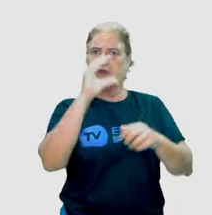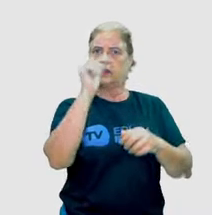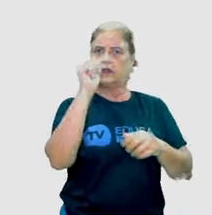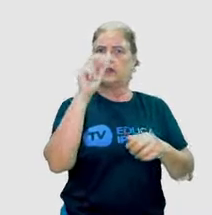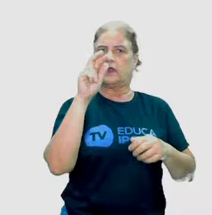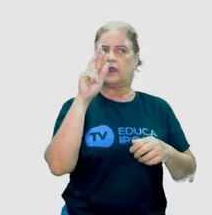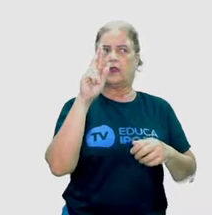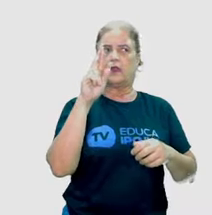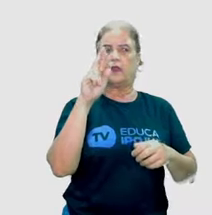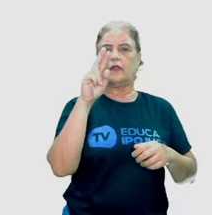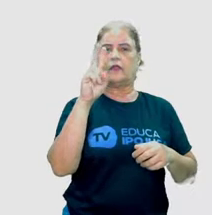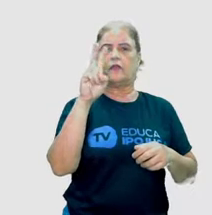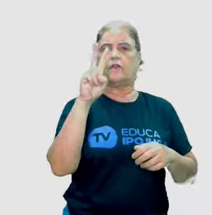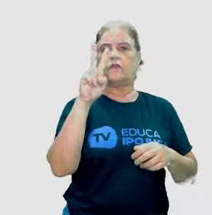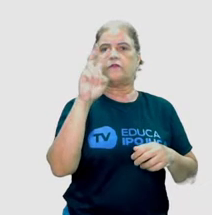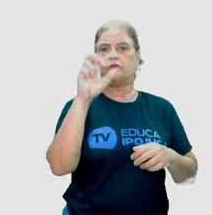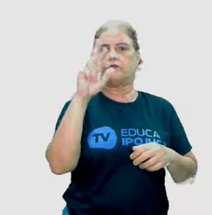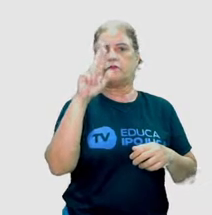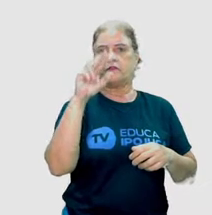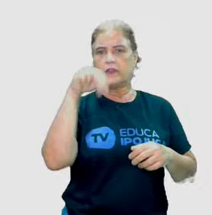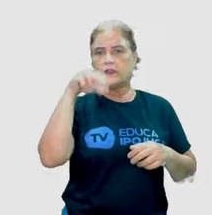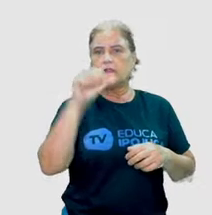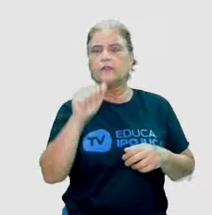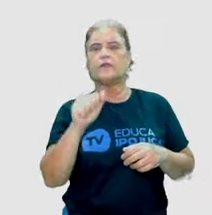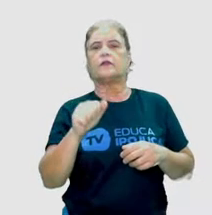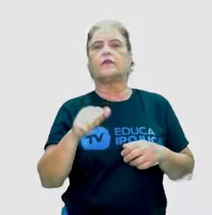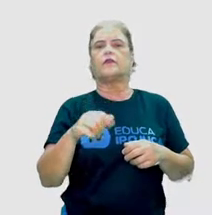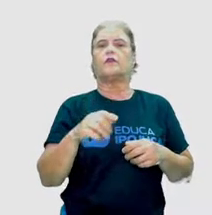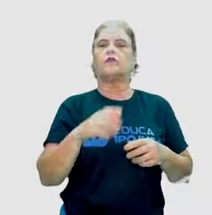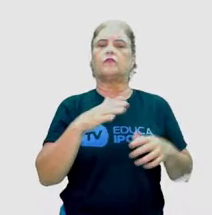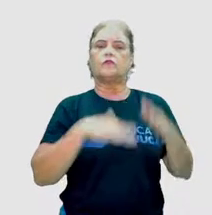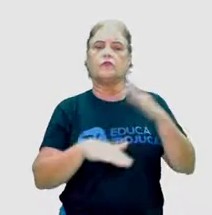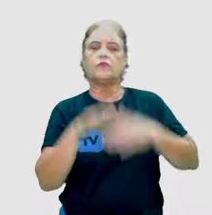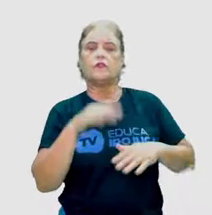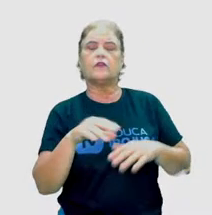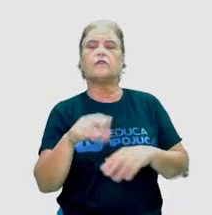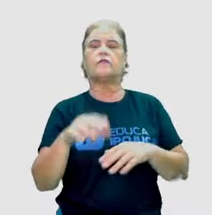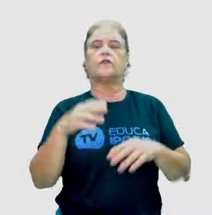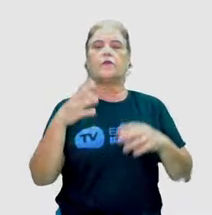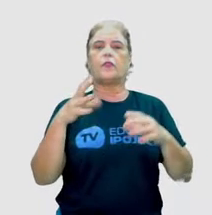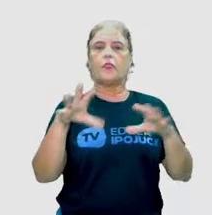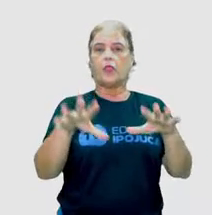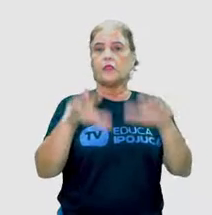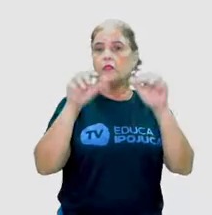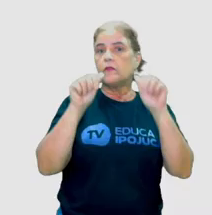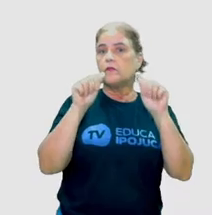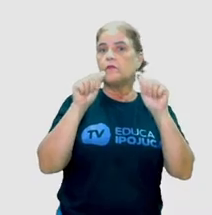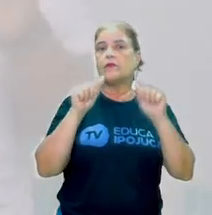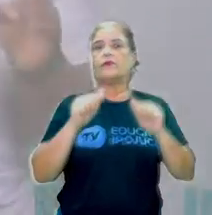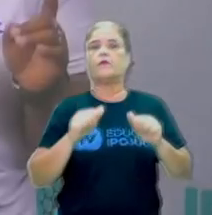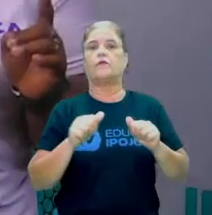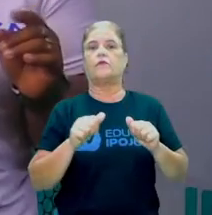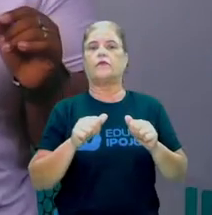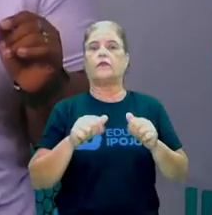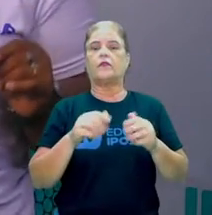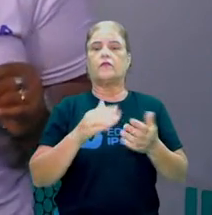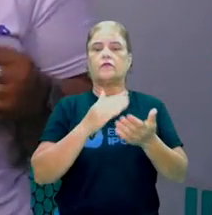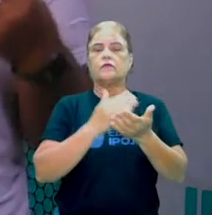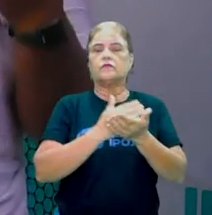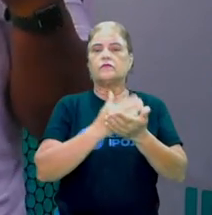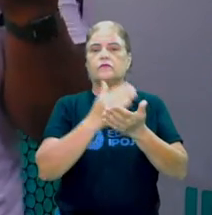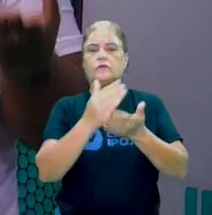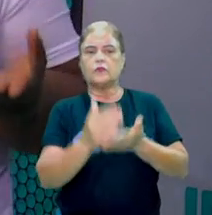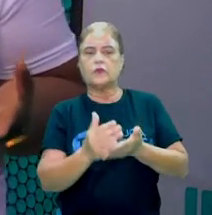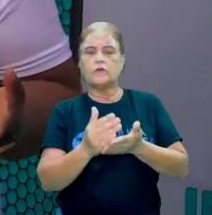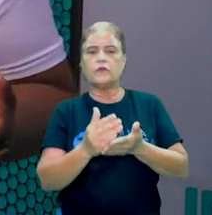animais. Foi a partir dessa ação da criação de animais que os homens sentiram